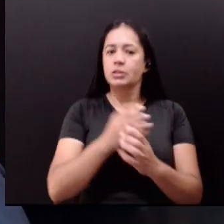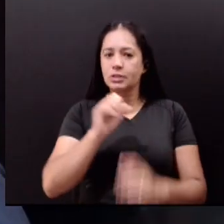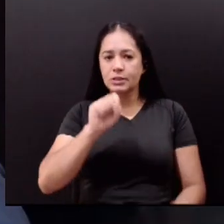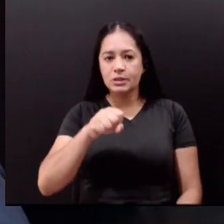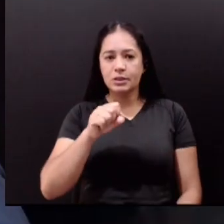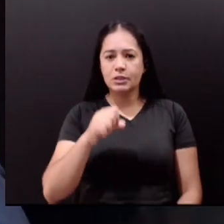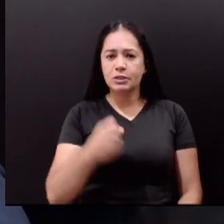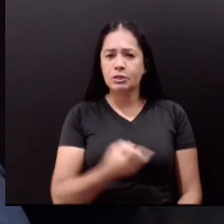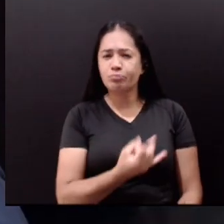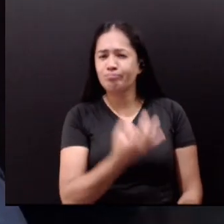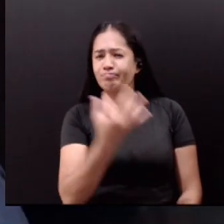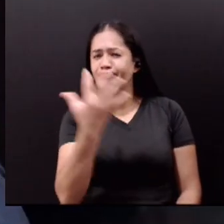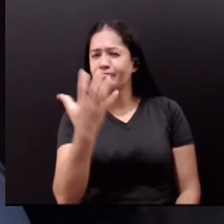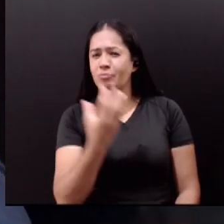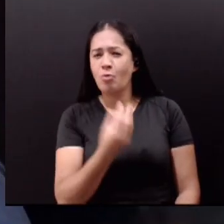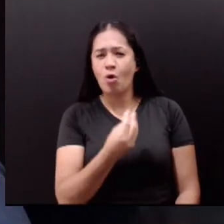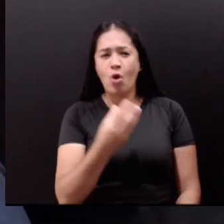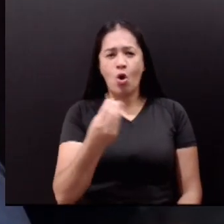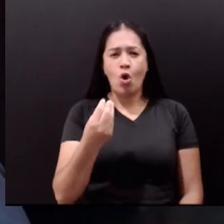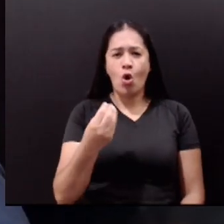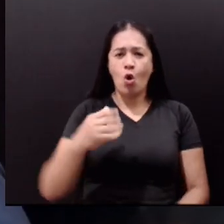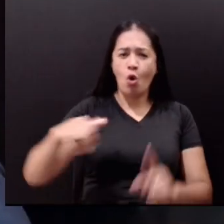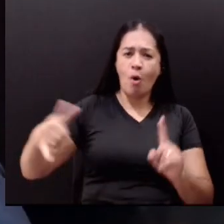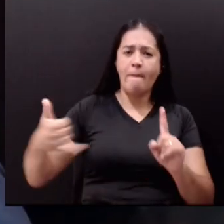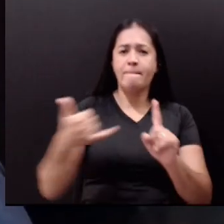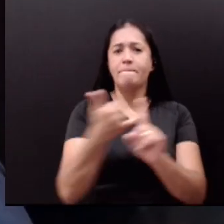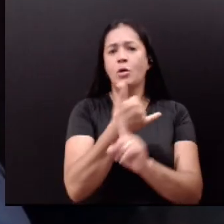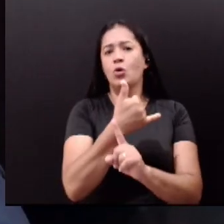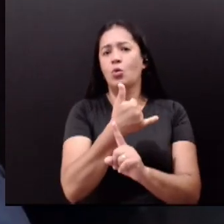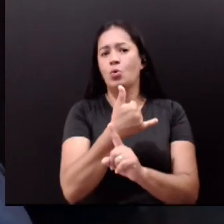já de bullying, cyberbullying, onde